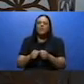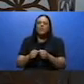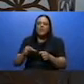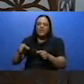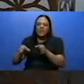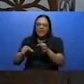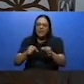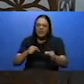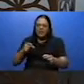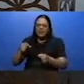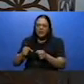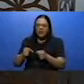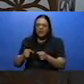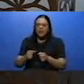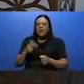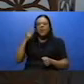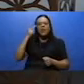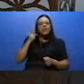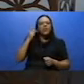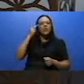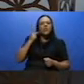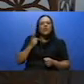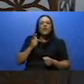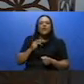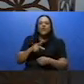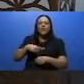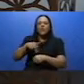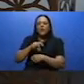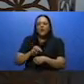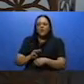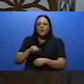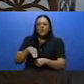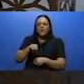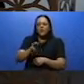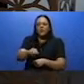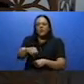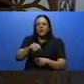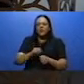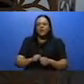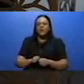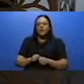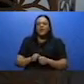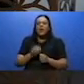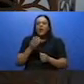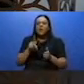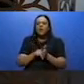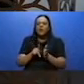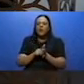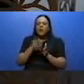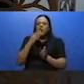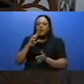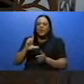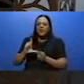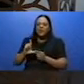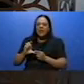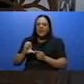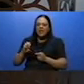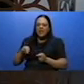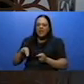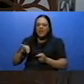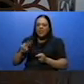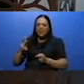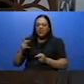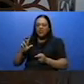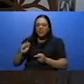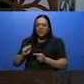na Mesopotâmia, como a lentilha e a ervilha. E do lado de cá, esse é mais parecido com o nosso, é um